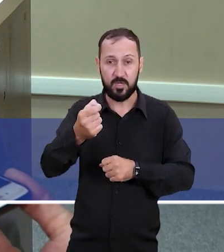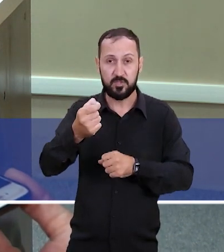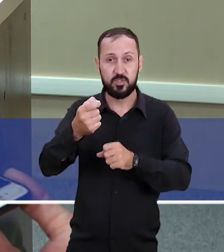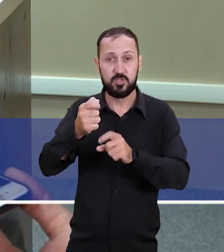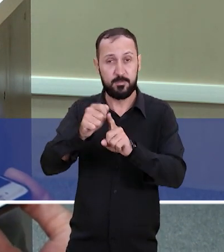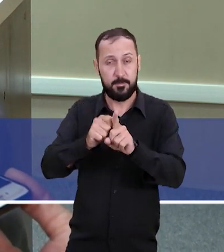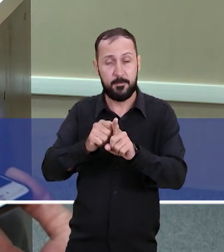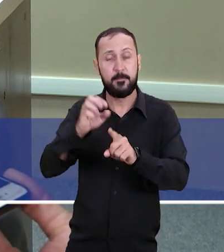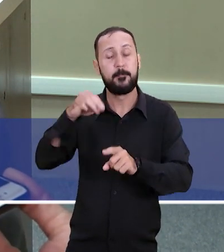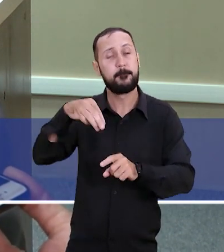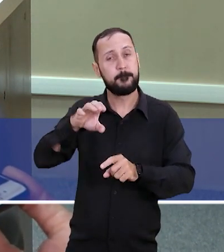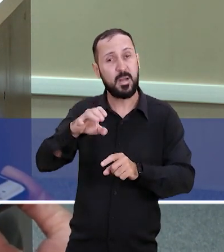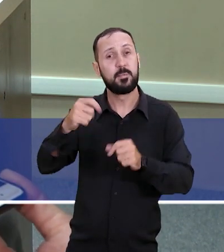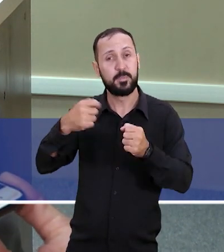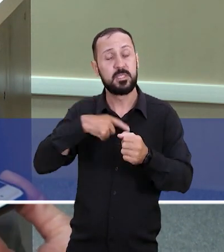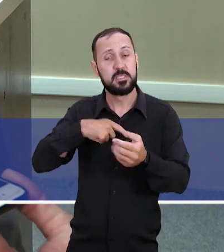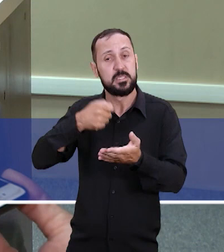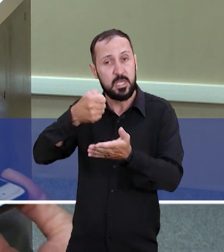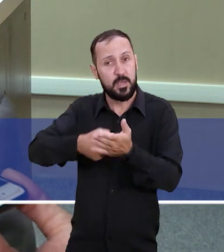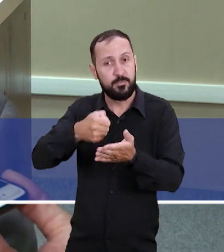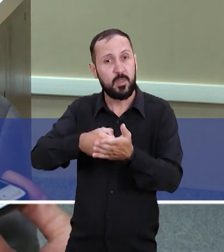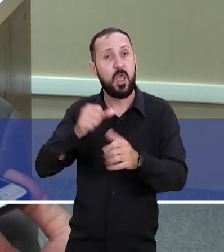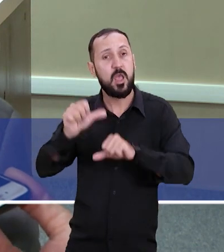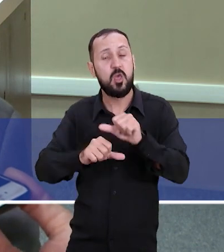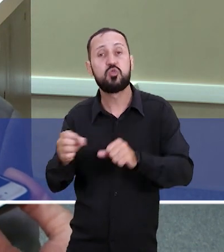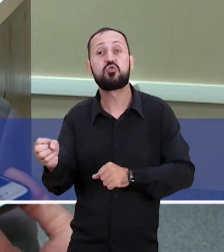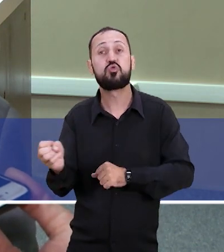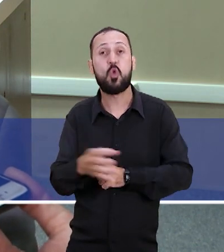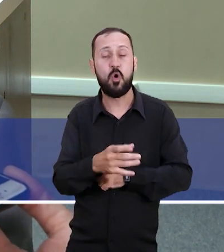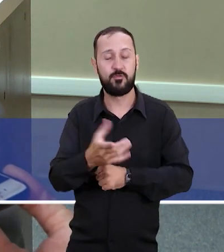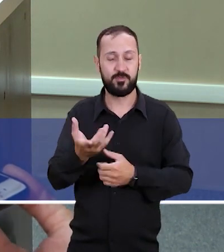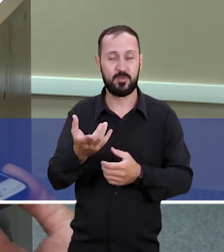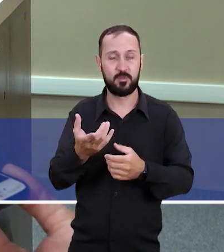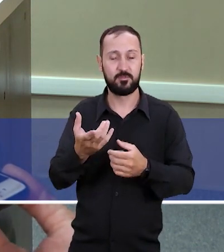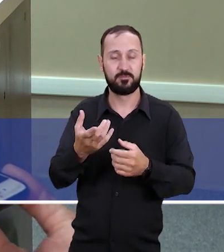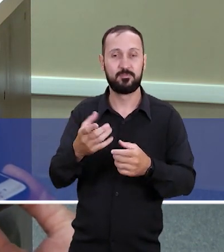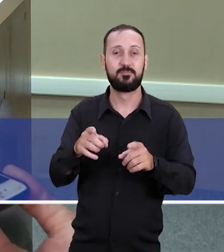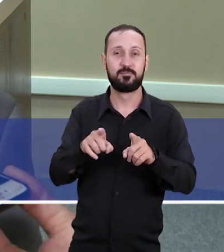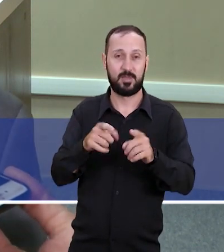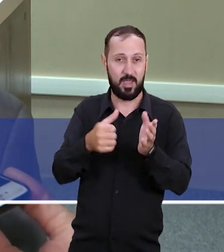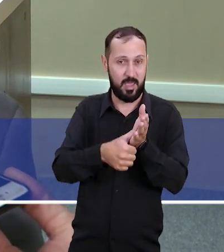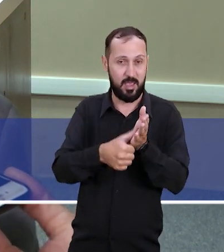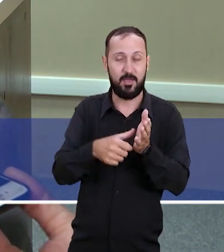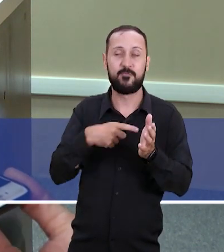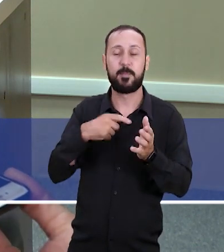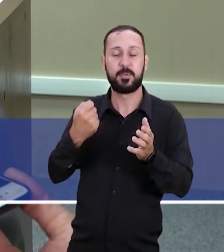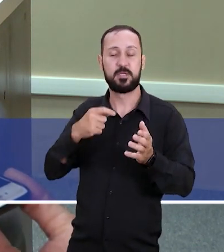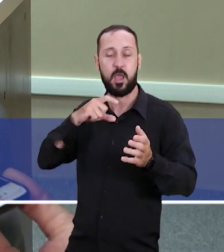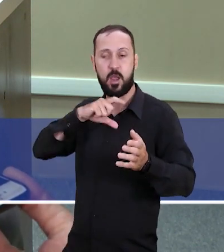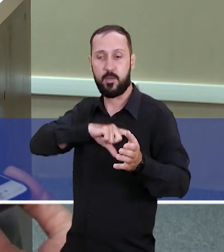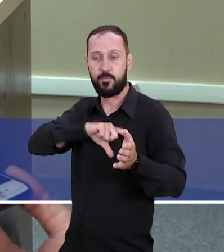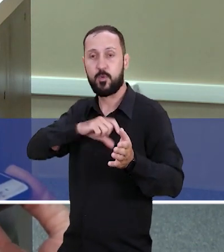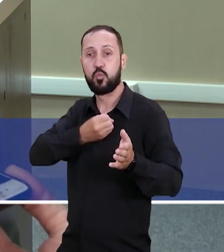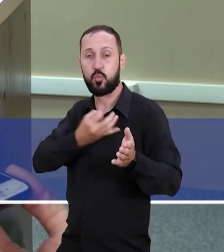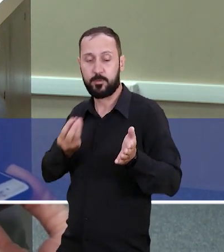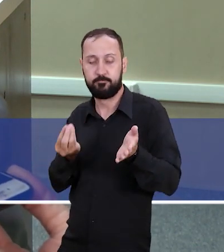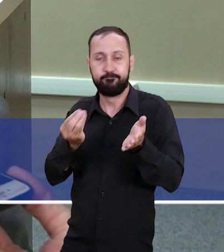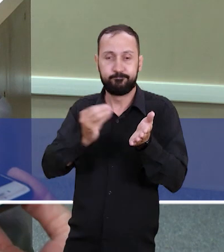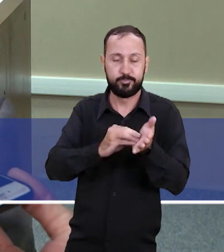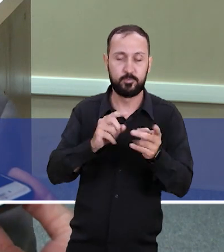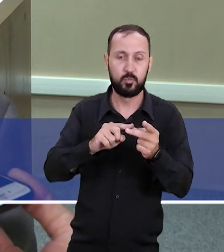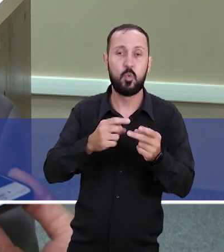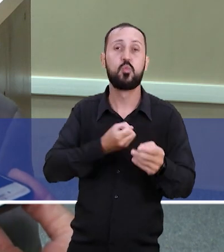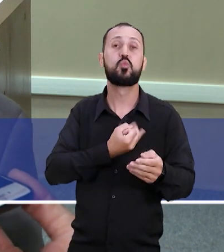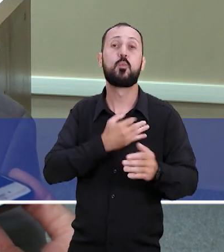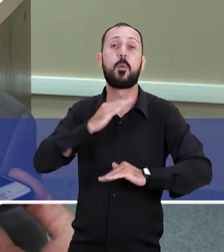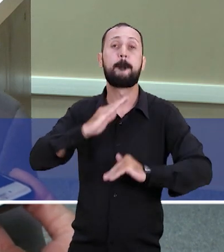para a nova cédula de identidade, que vai poder constar, por exemplo, a carteira nacional de habilitação,